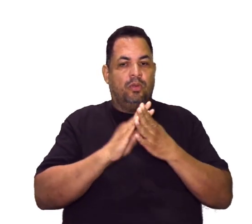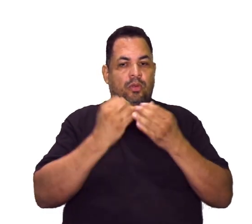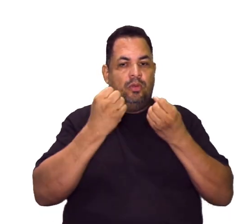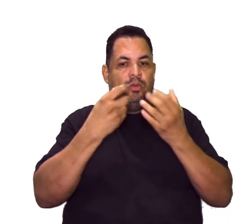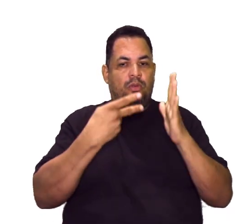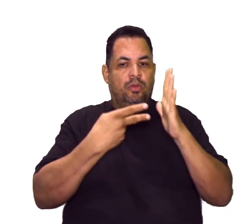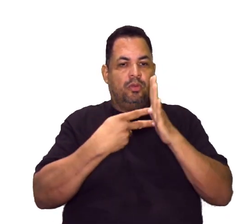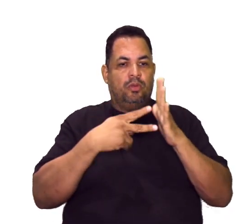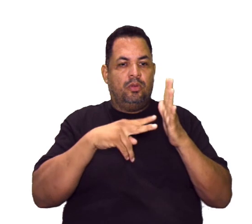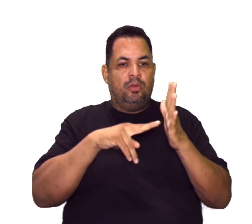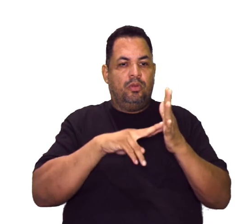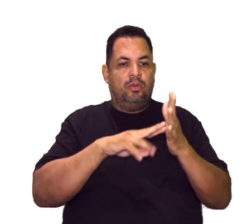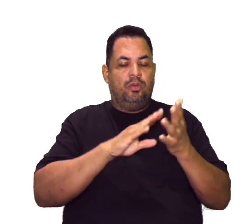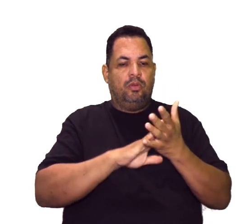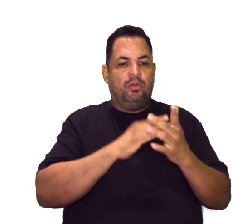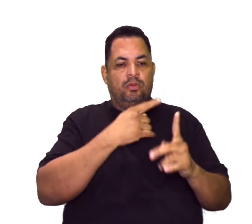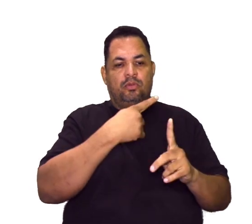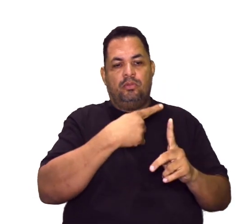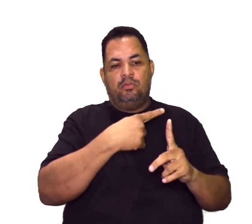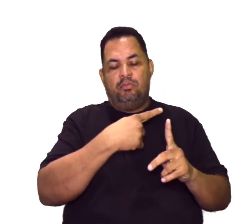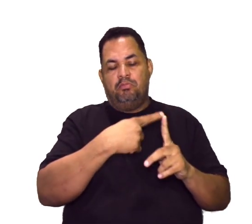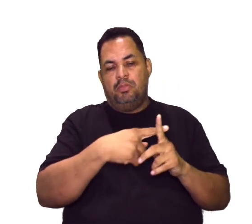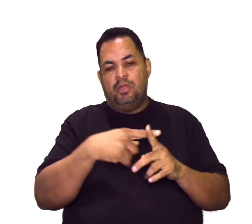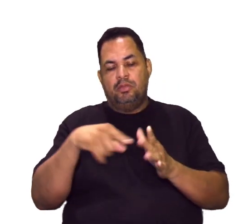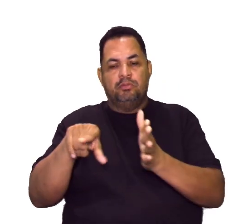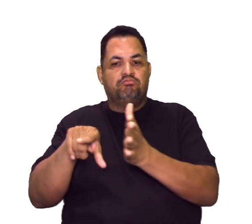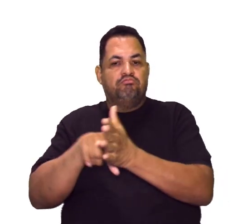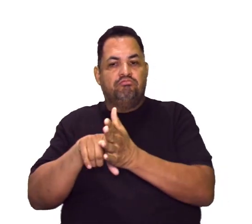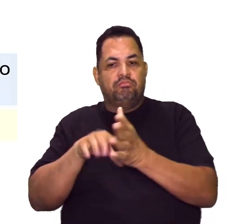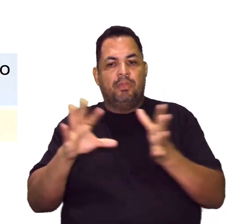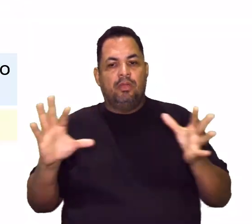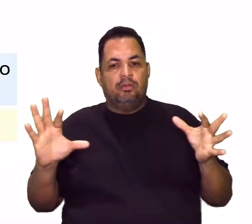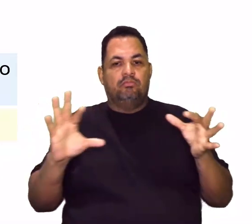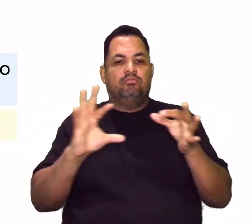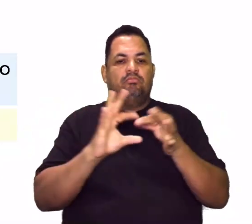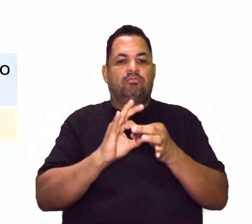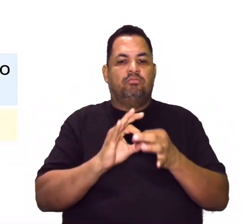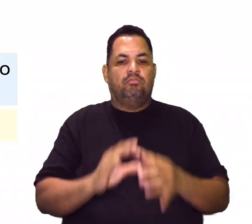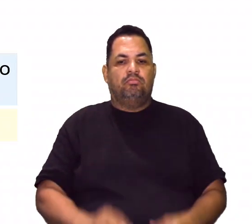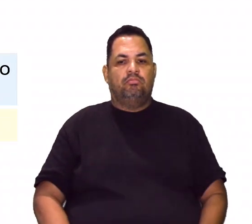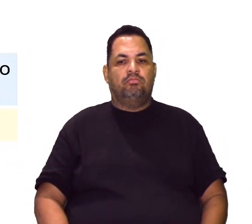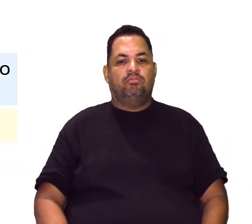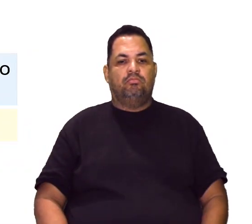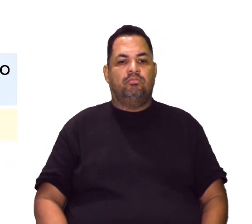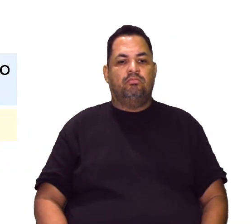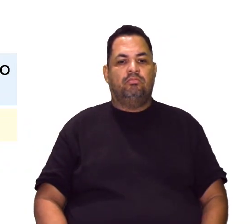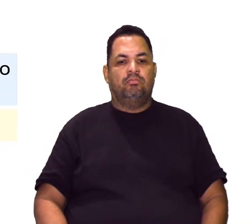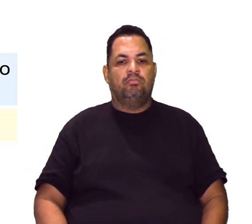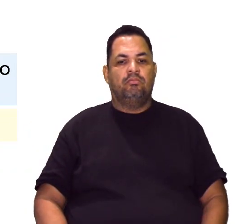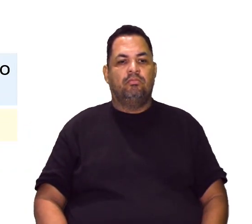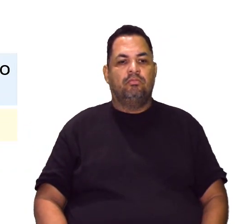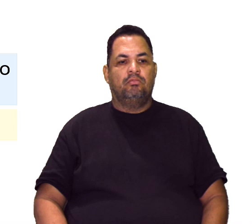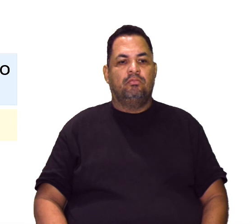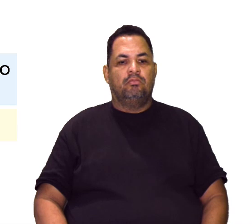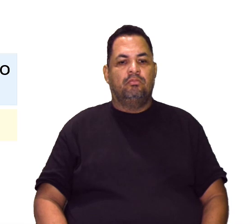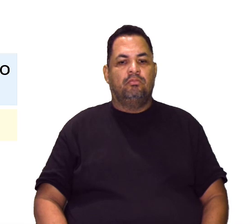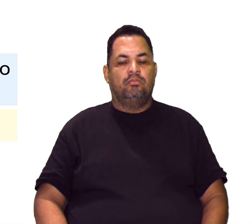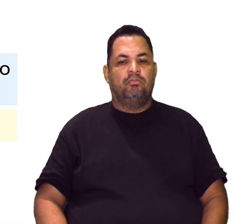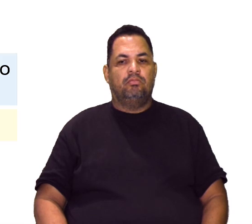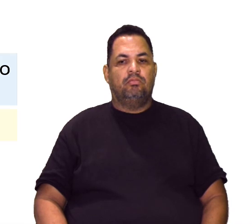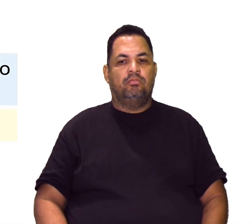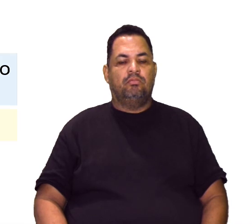significa polaridade na molécula, polaridade na ligação, então olha aí, momento